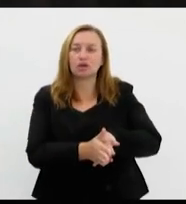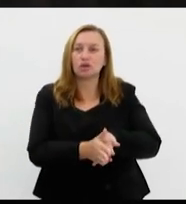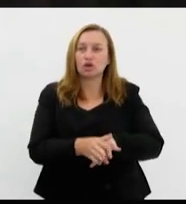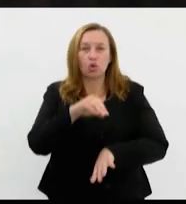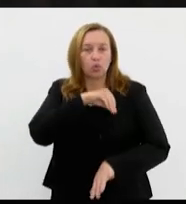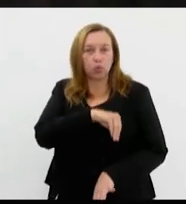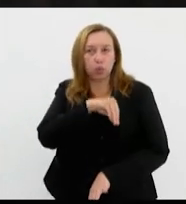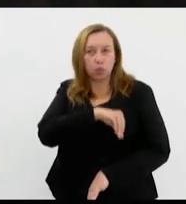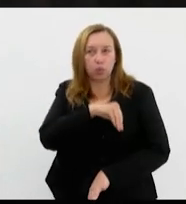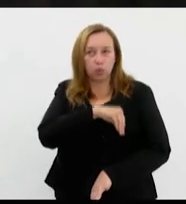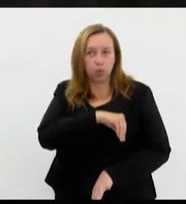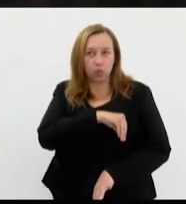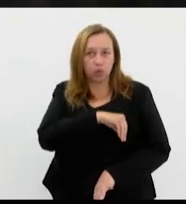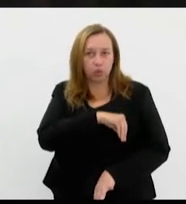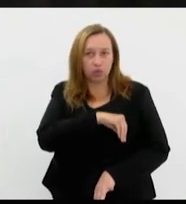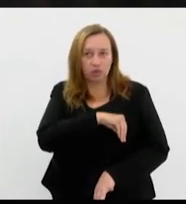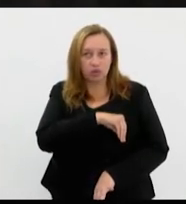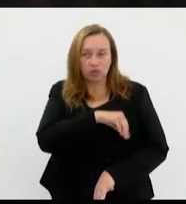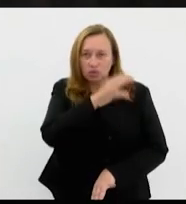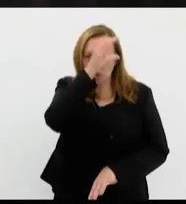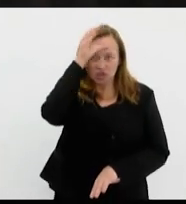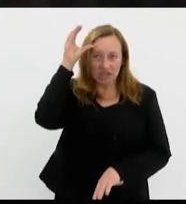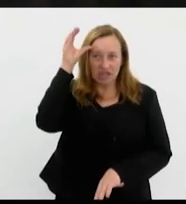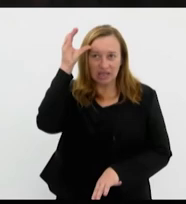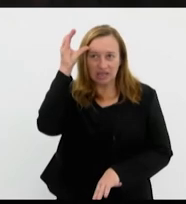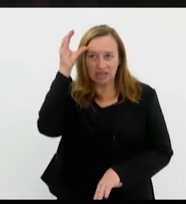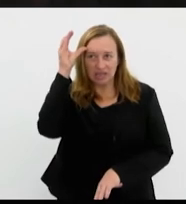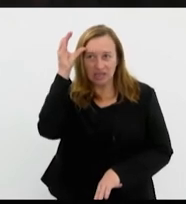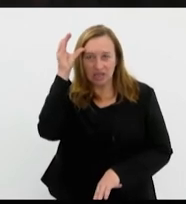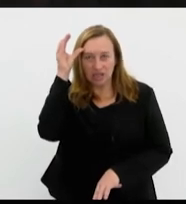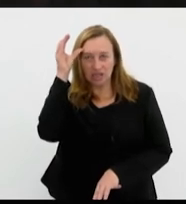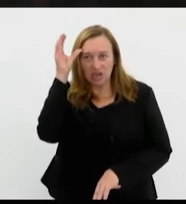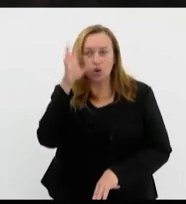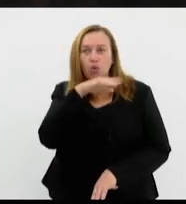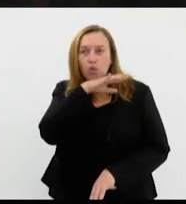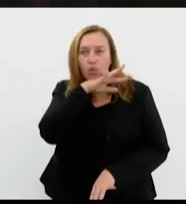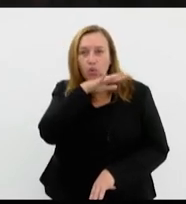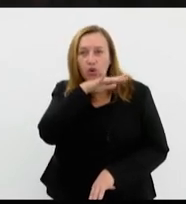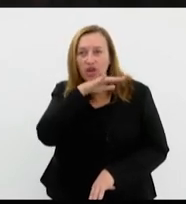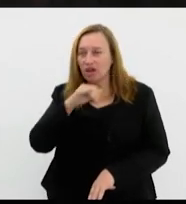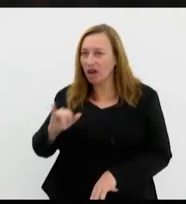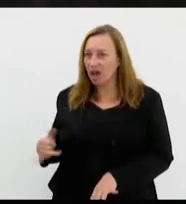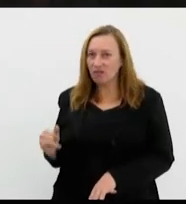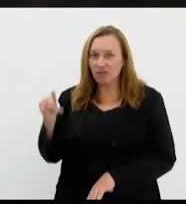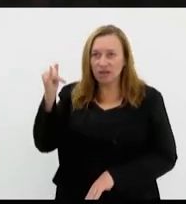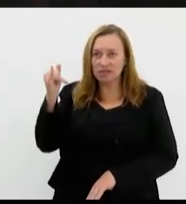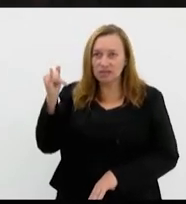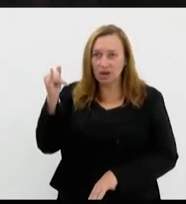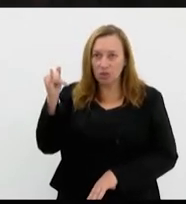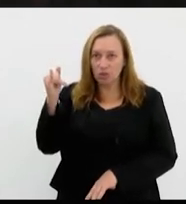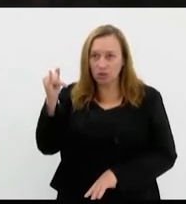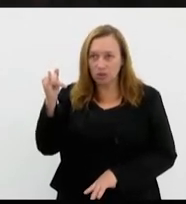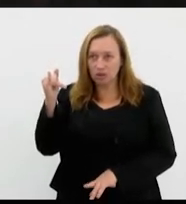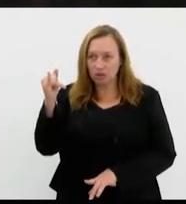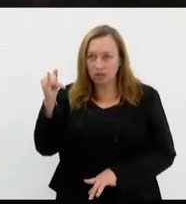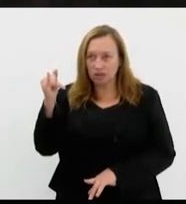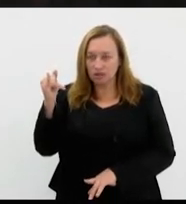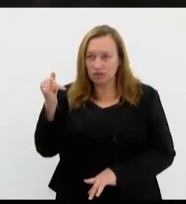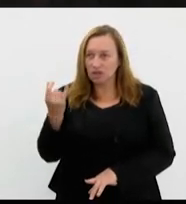do consumidor, achatado. A inflação faz com que a